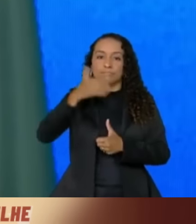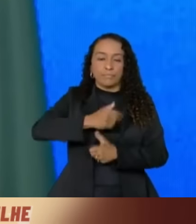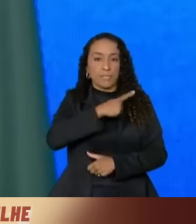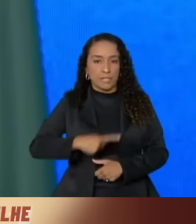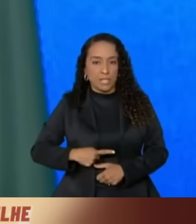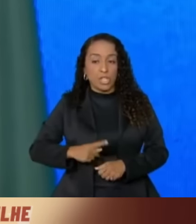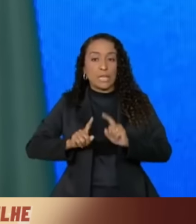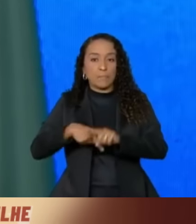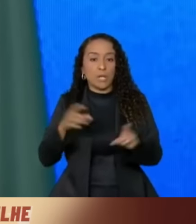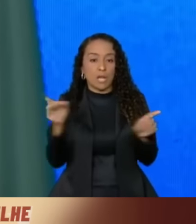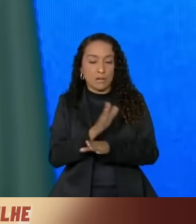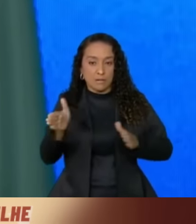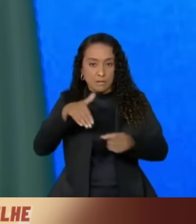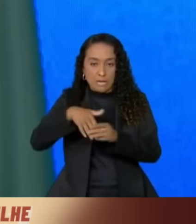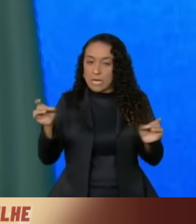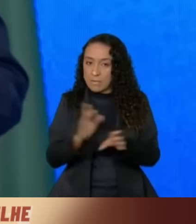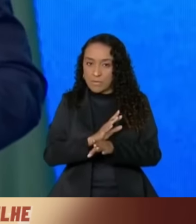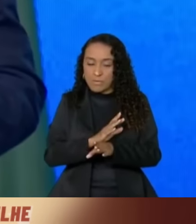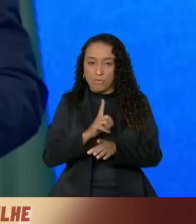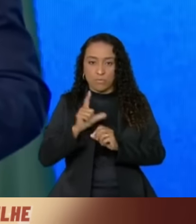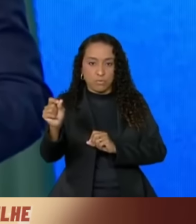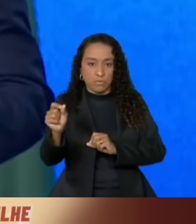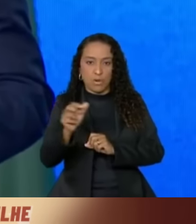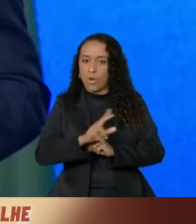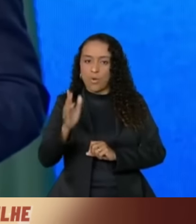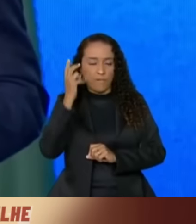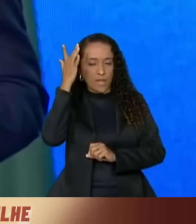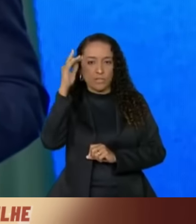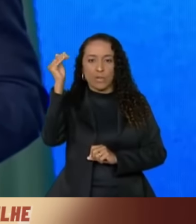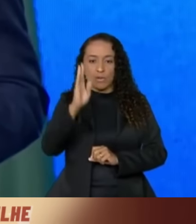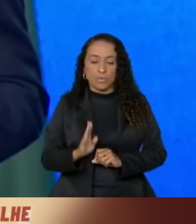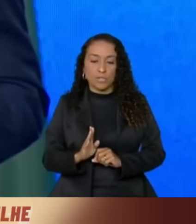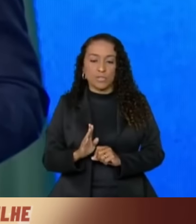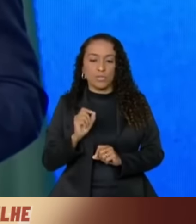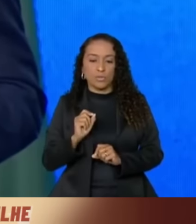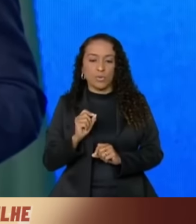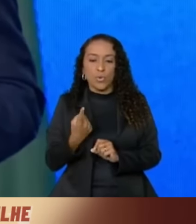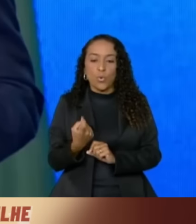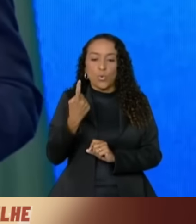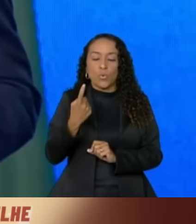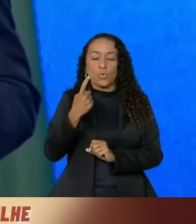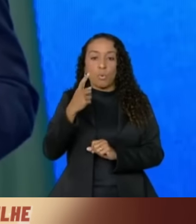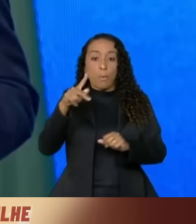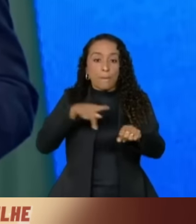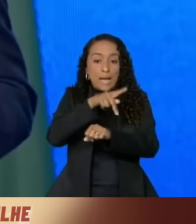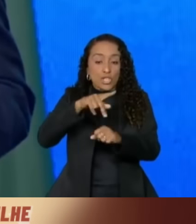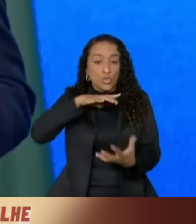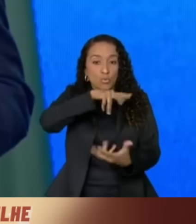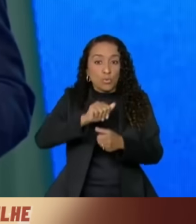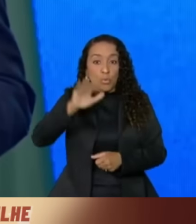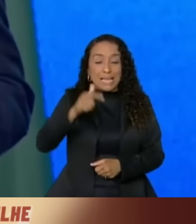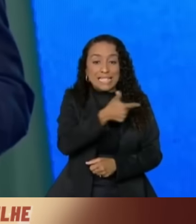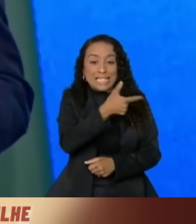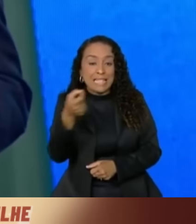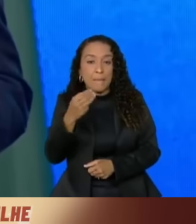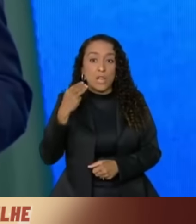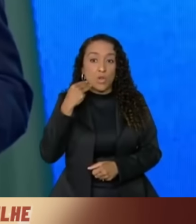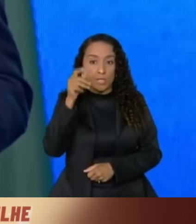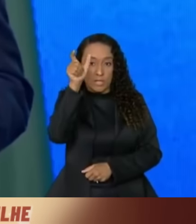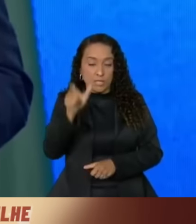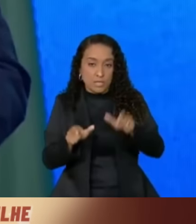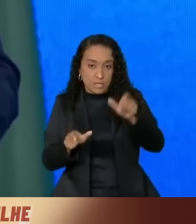depois que eu deixar a presidência. Porque não é fácil. O Brasil é o único país do mundo com mais de 100 milhões de